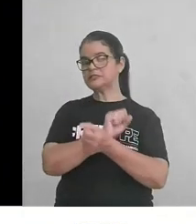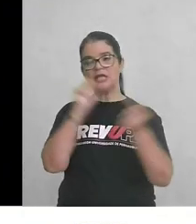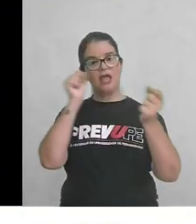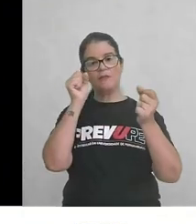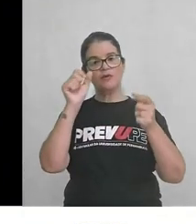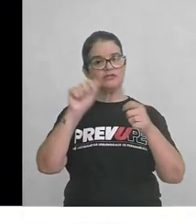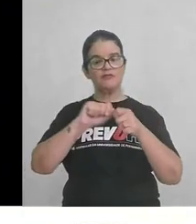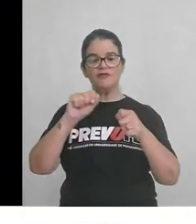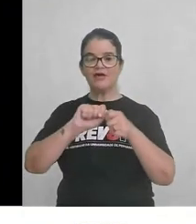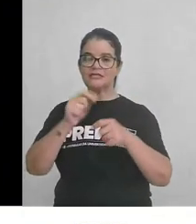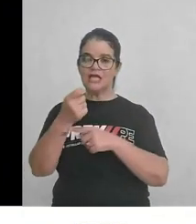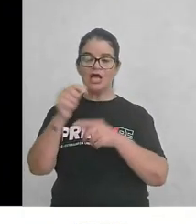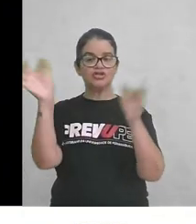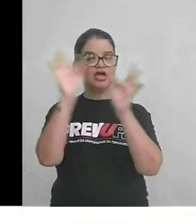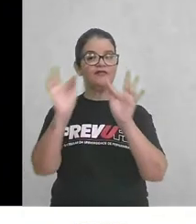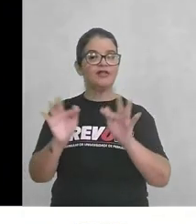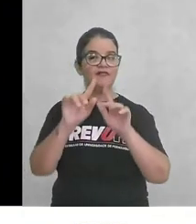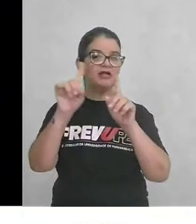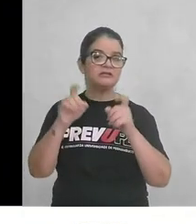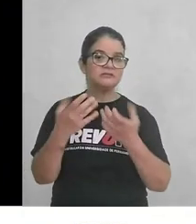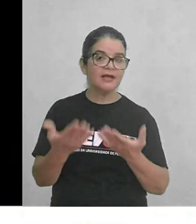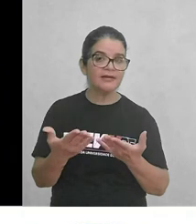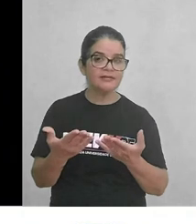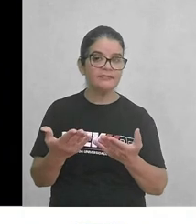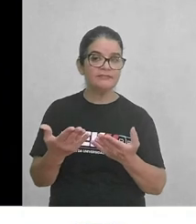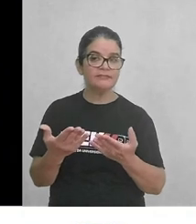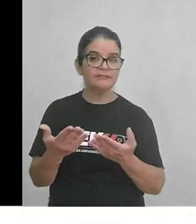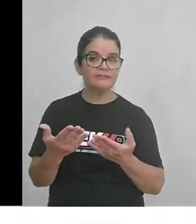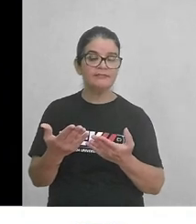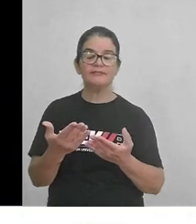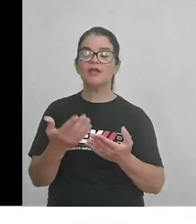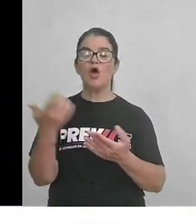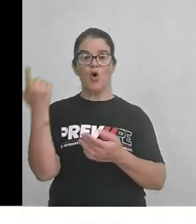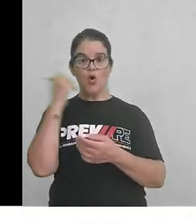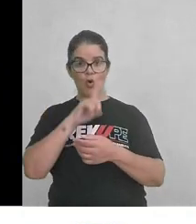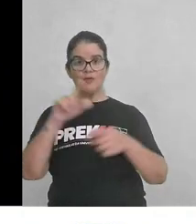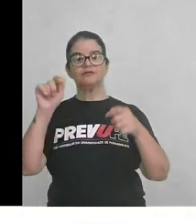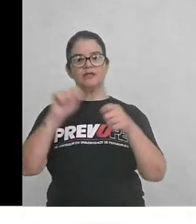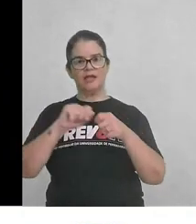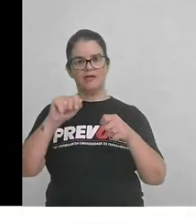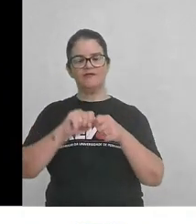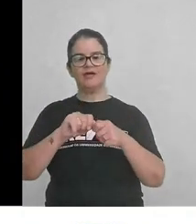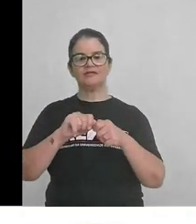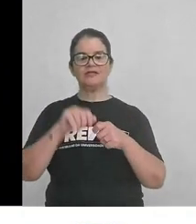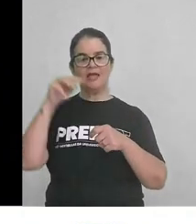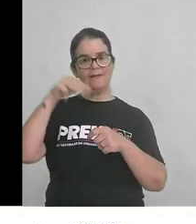Consegue fazer o que Mafalda quer? Se ele pede, ele está conseguindo?